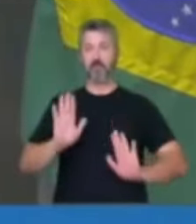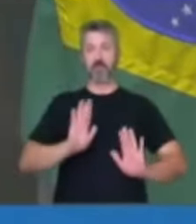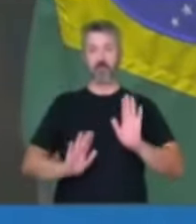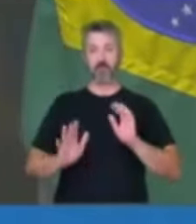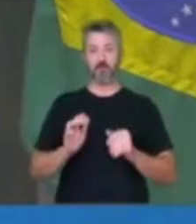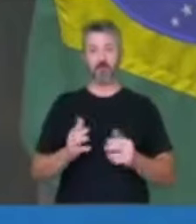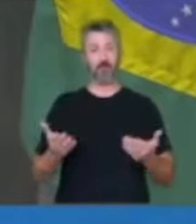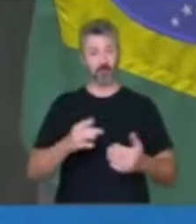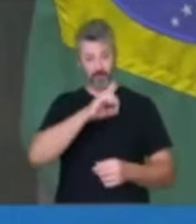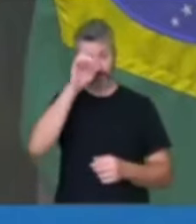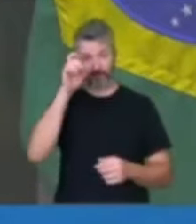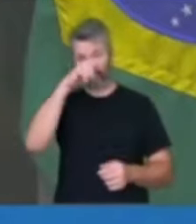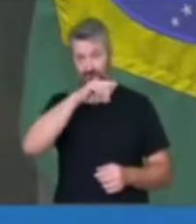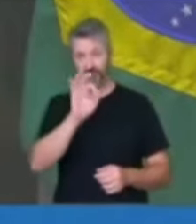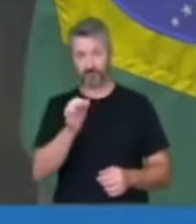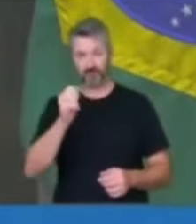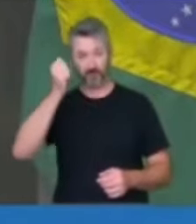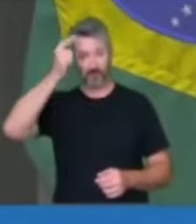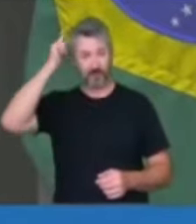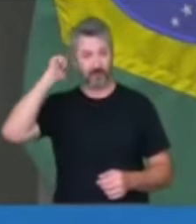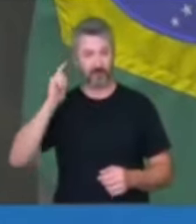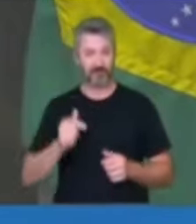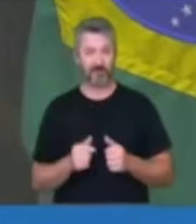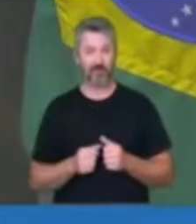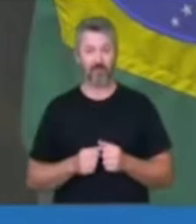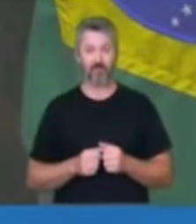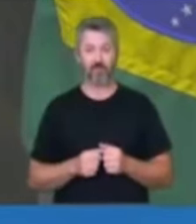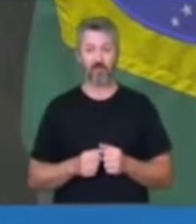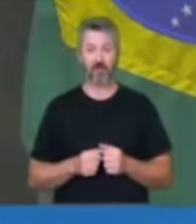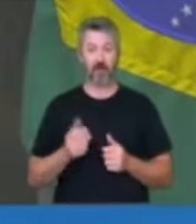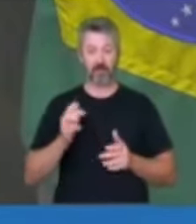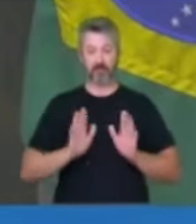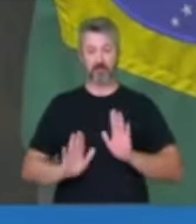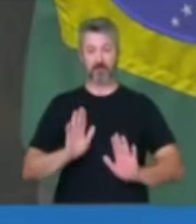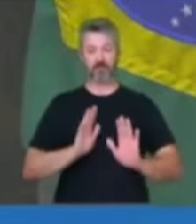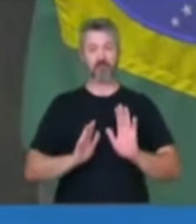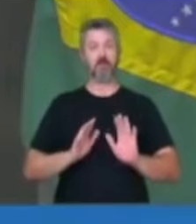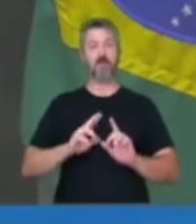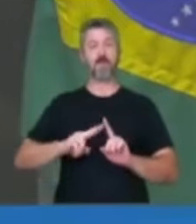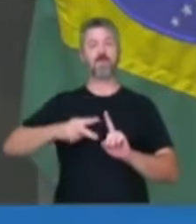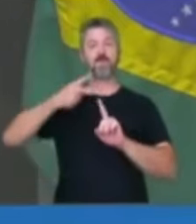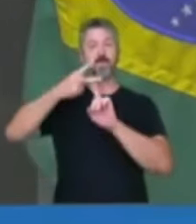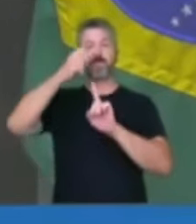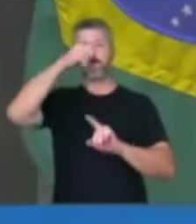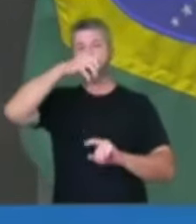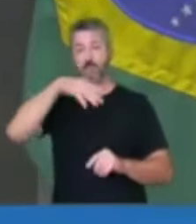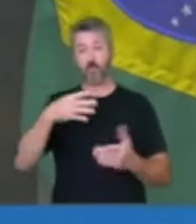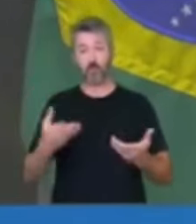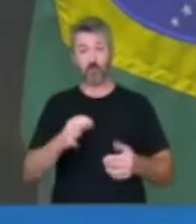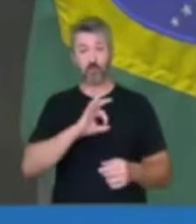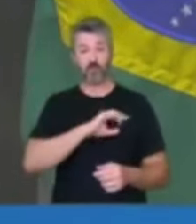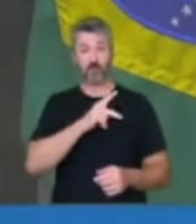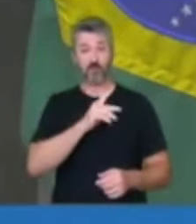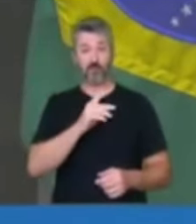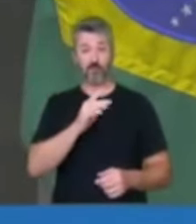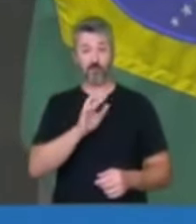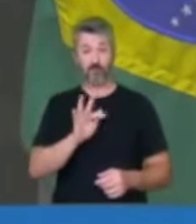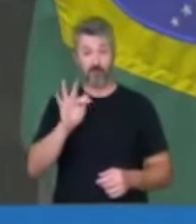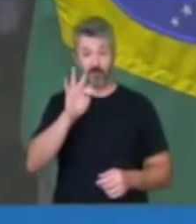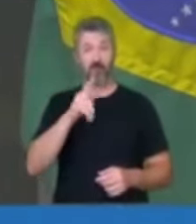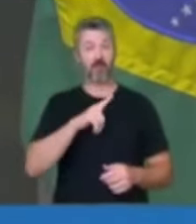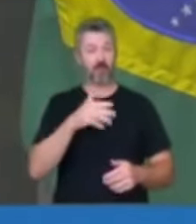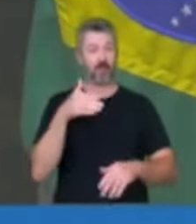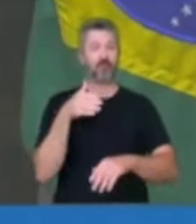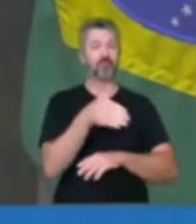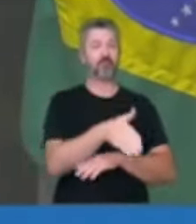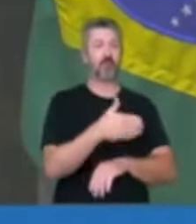muito difícil para Alexandre de Moraes e quando ele está acuado ele Dobra a aposta hoje a Polícia Federal está na rua de novo mas não é